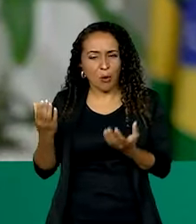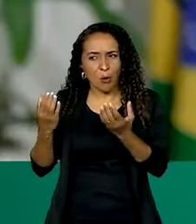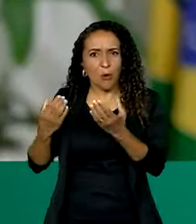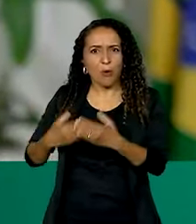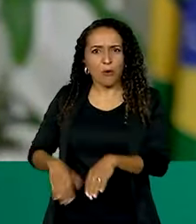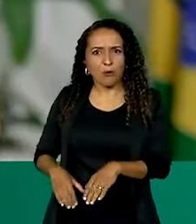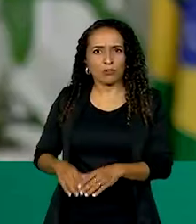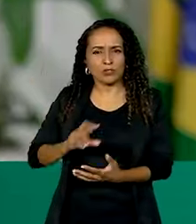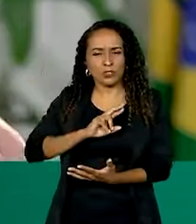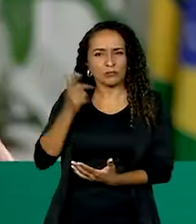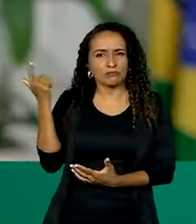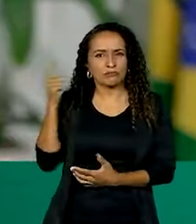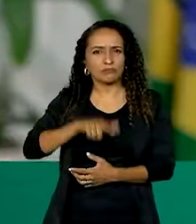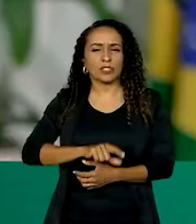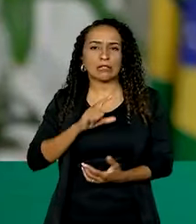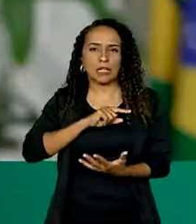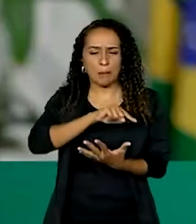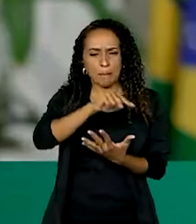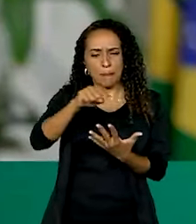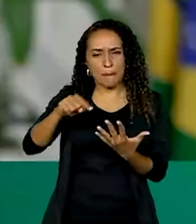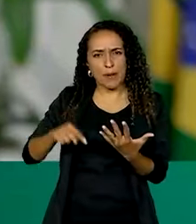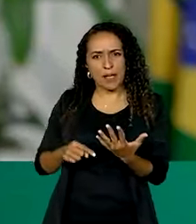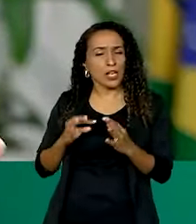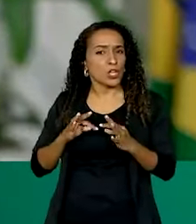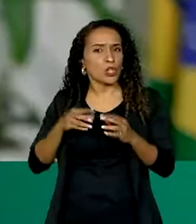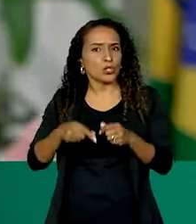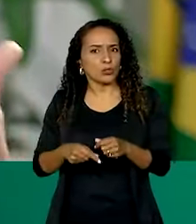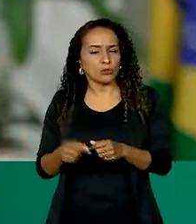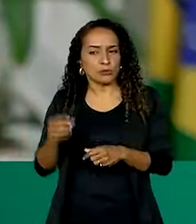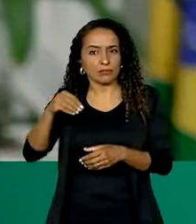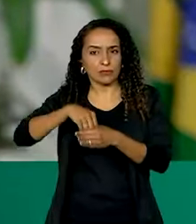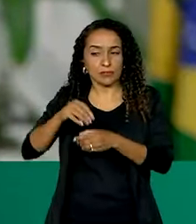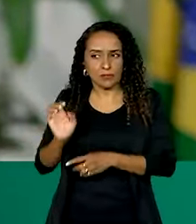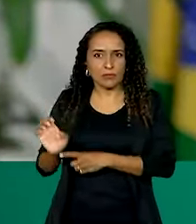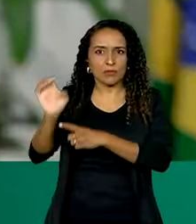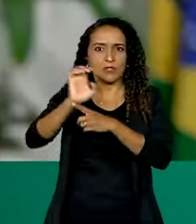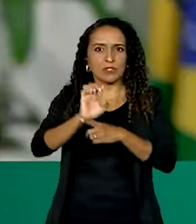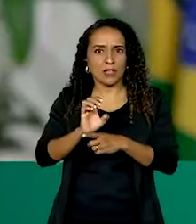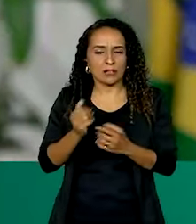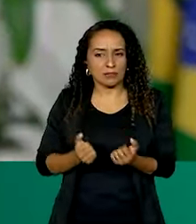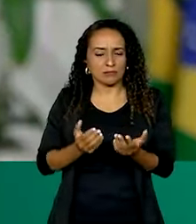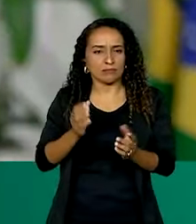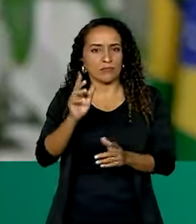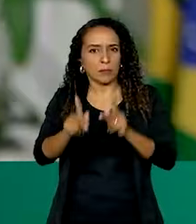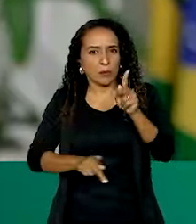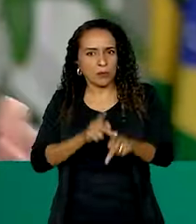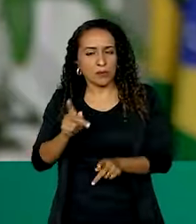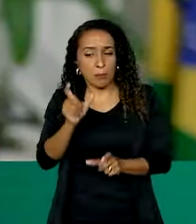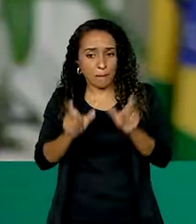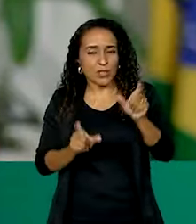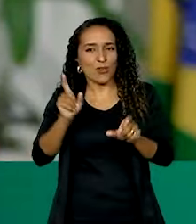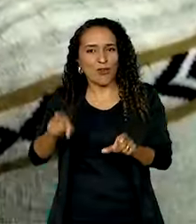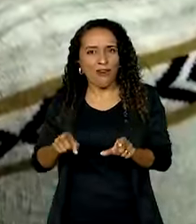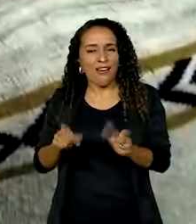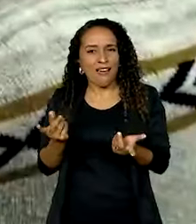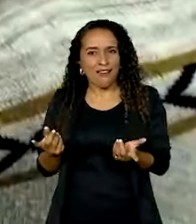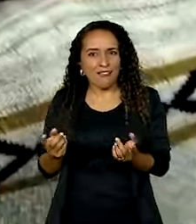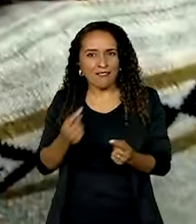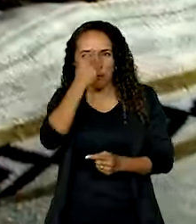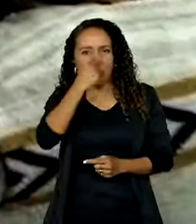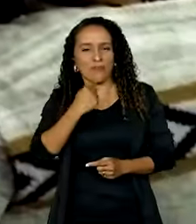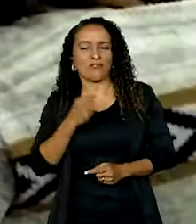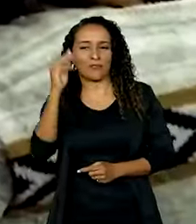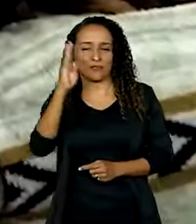concurso que consiga ter dentro do Estado brasileiro, prestando serviço para a população, pessoas que são a cara do Brasil. O